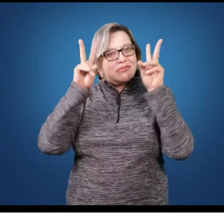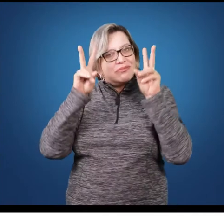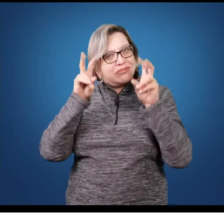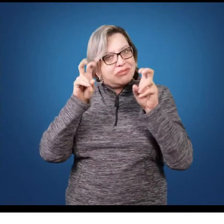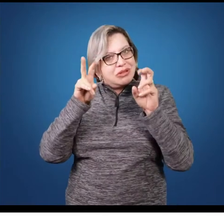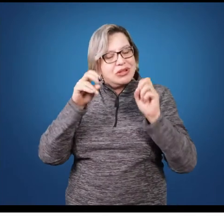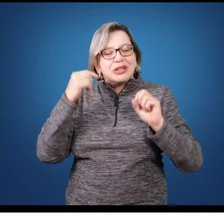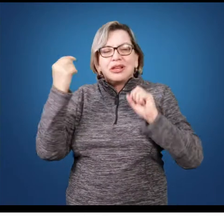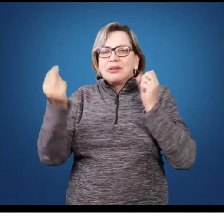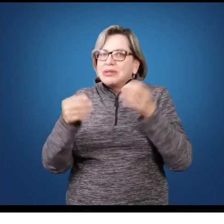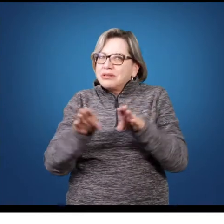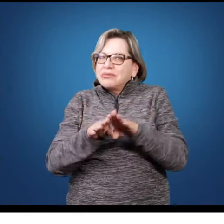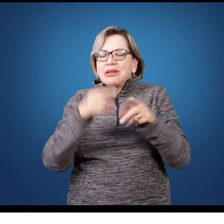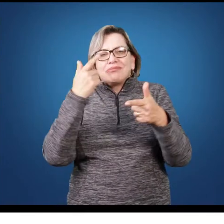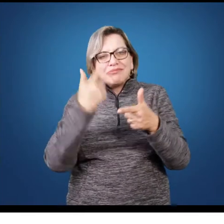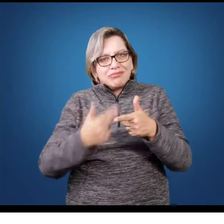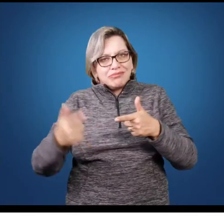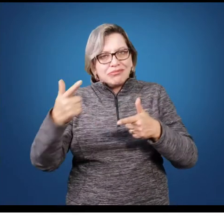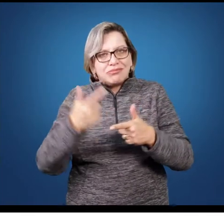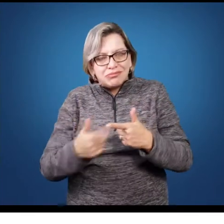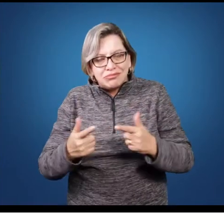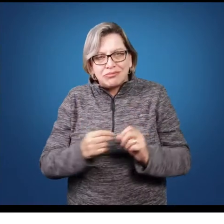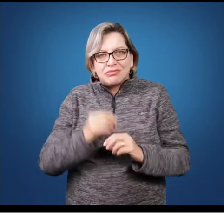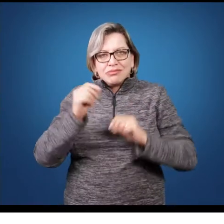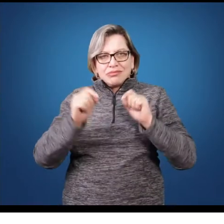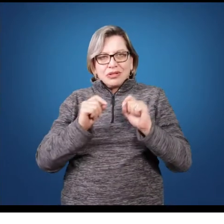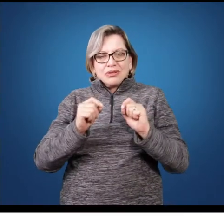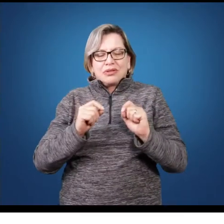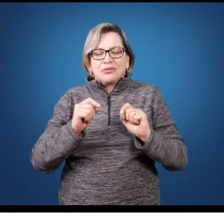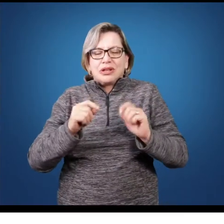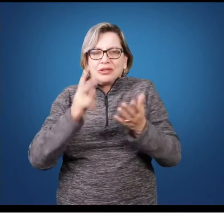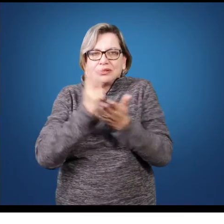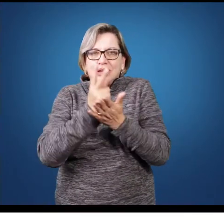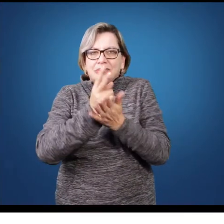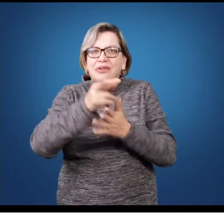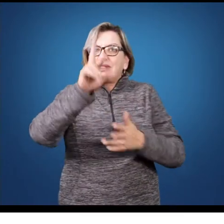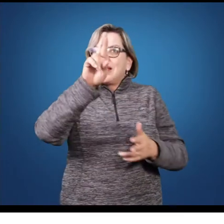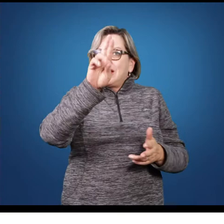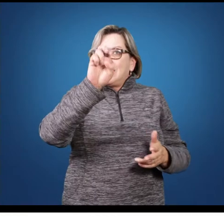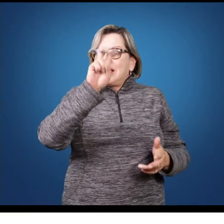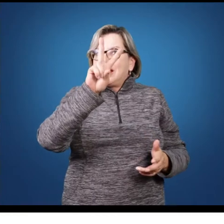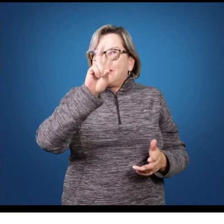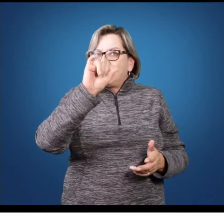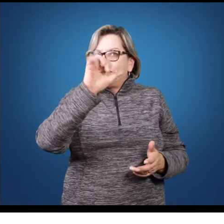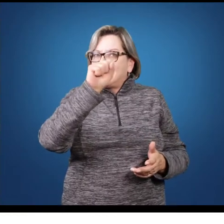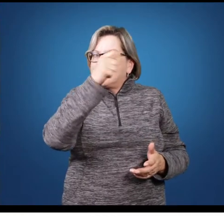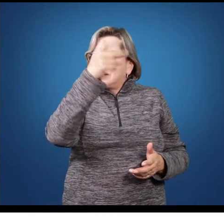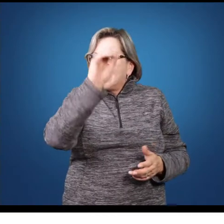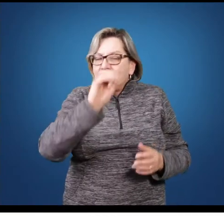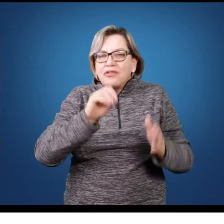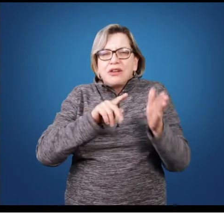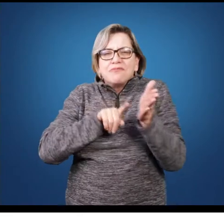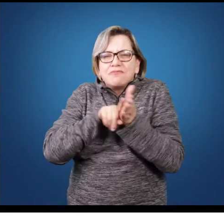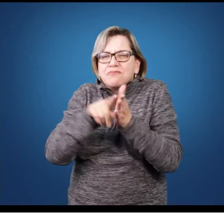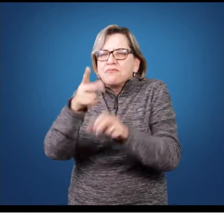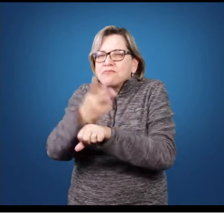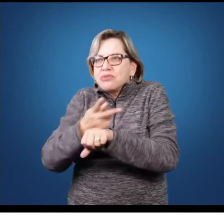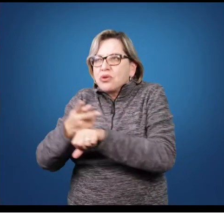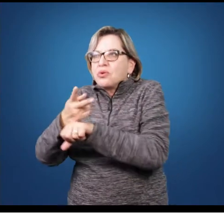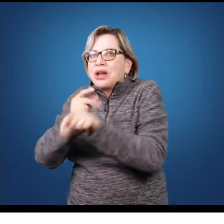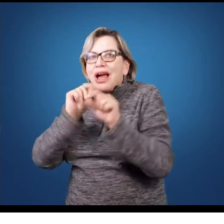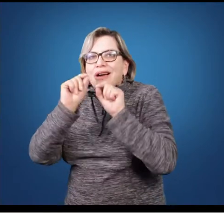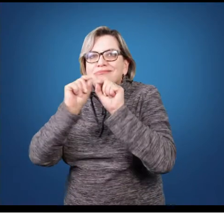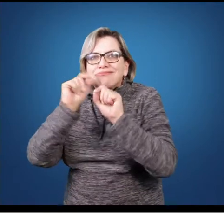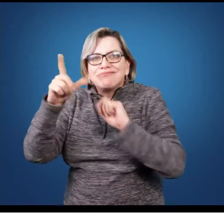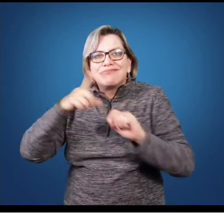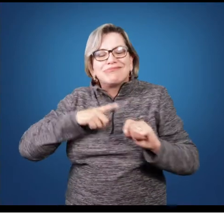ao problema investigado. Então, a revisão de literatura, ela vai fazer um apanhado geral do que já tem sido